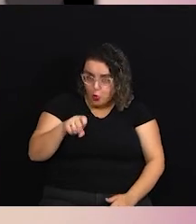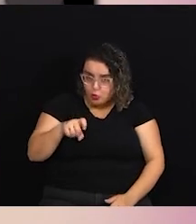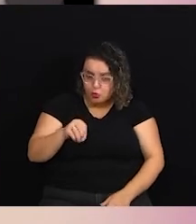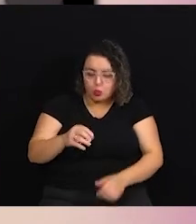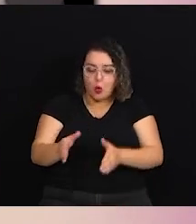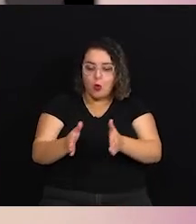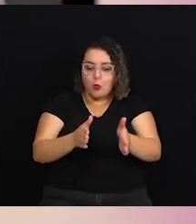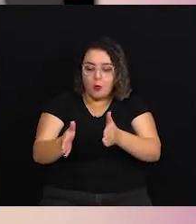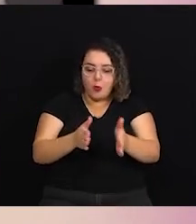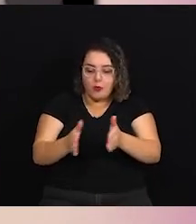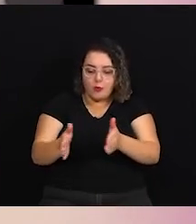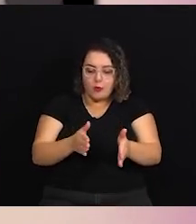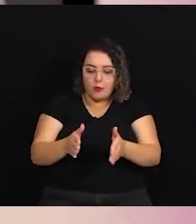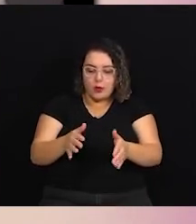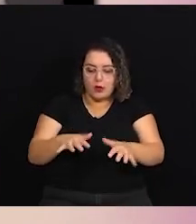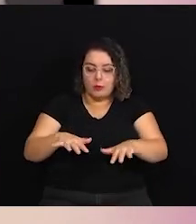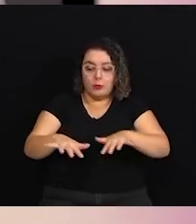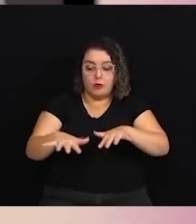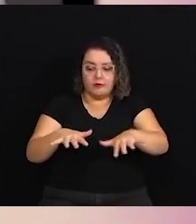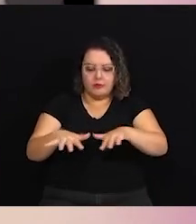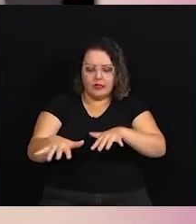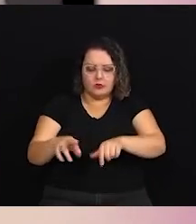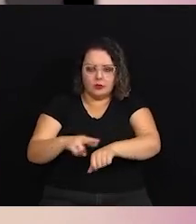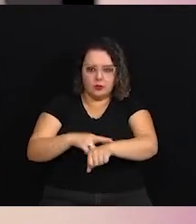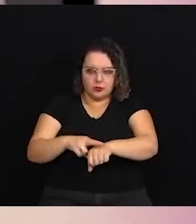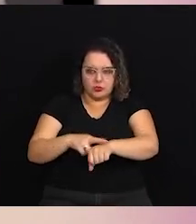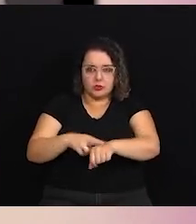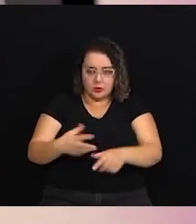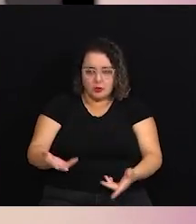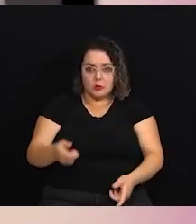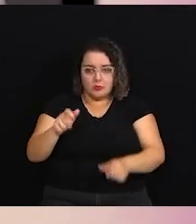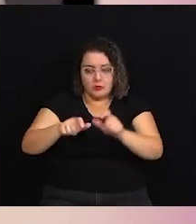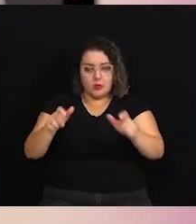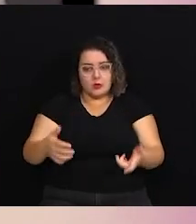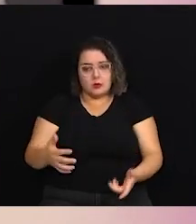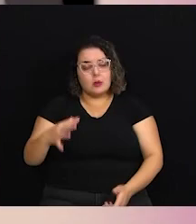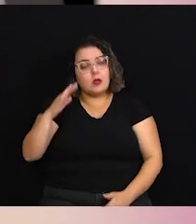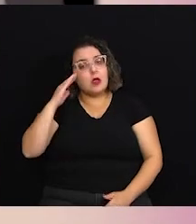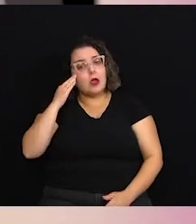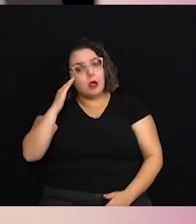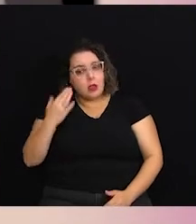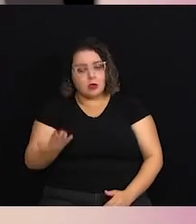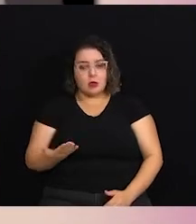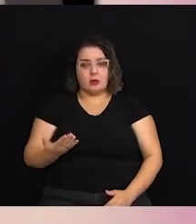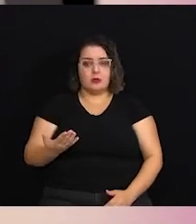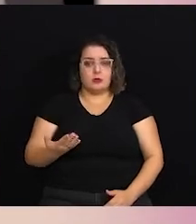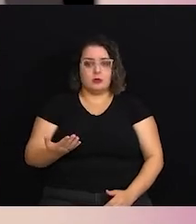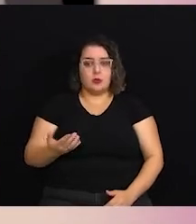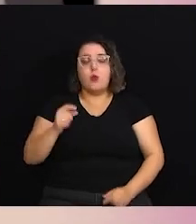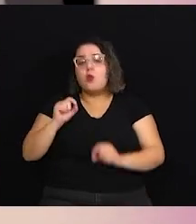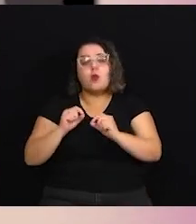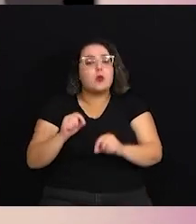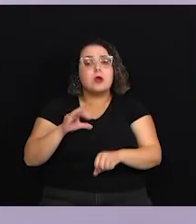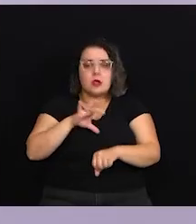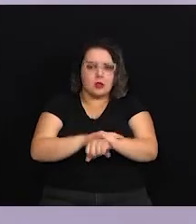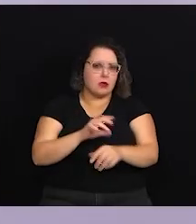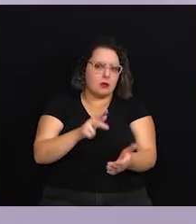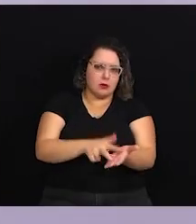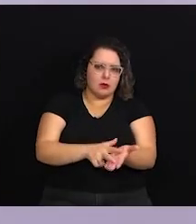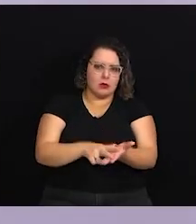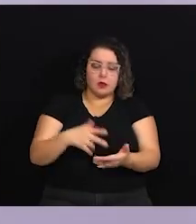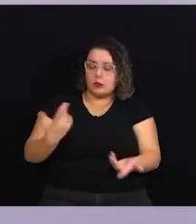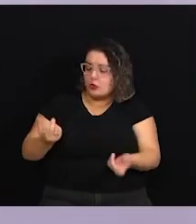insisto né Ela vem com essa esse espírito para que as pessoas não entendo ando eu te emprestei e